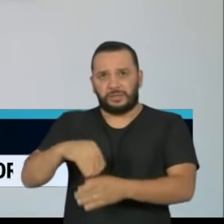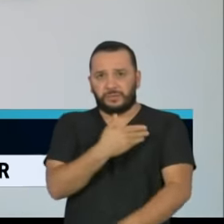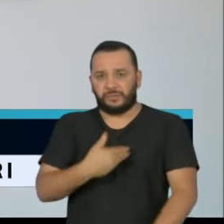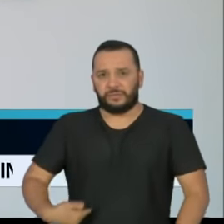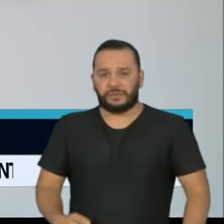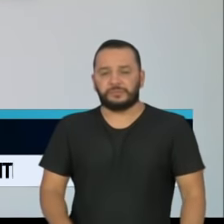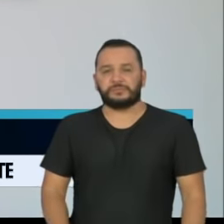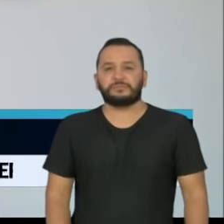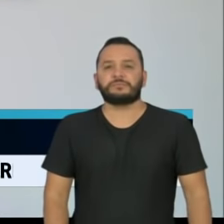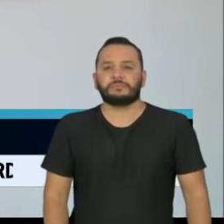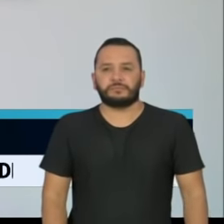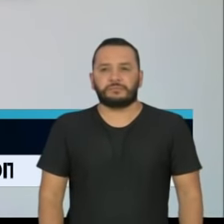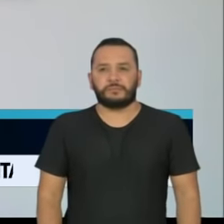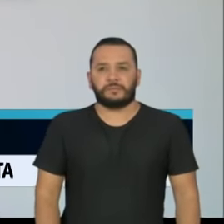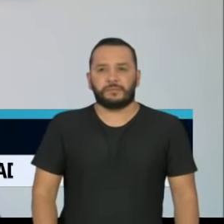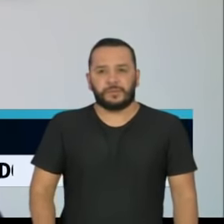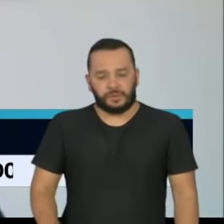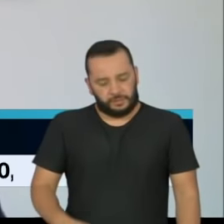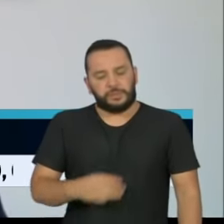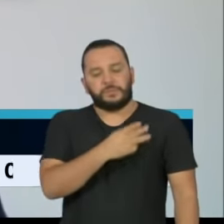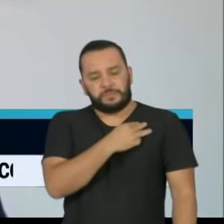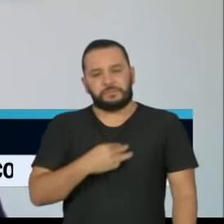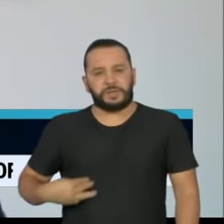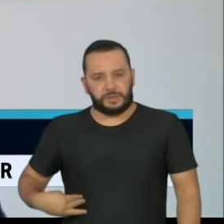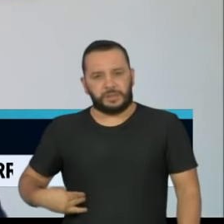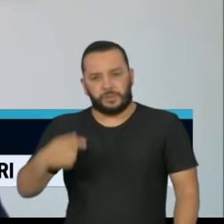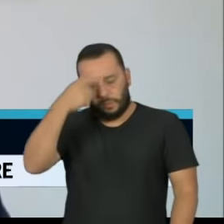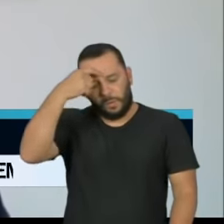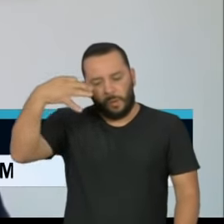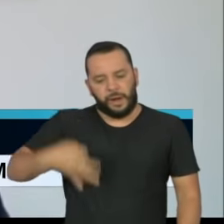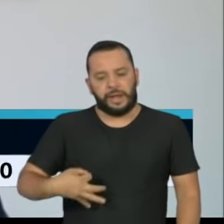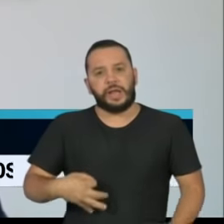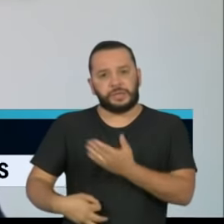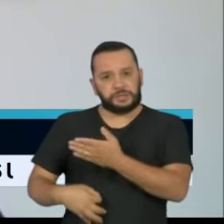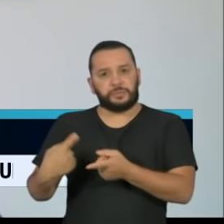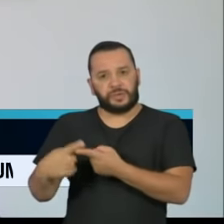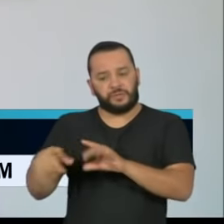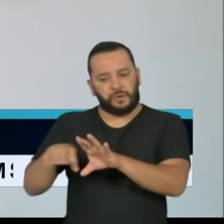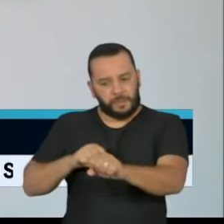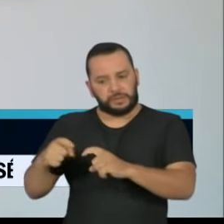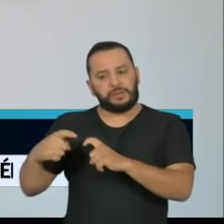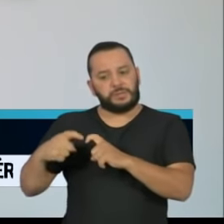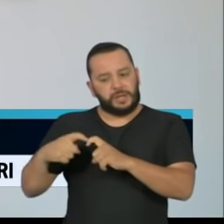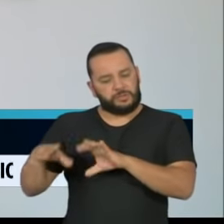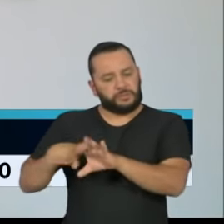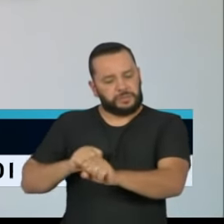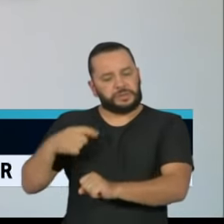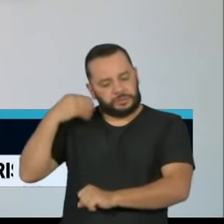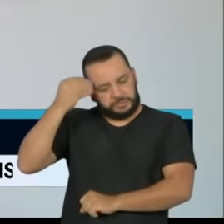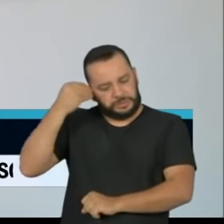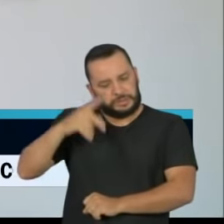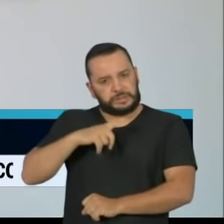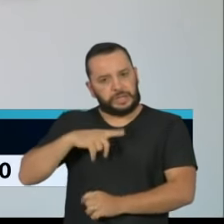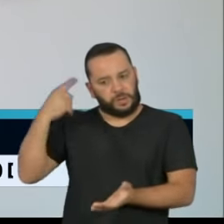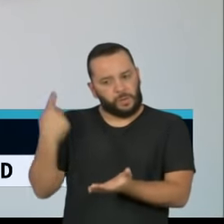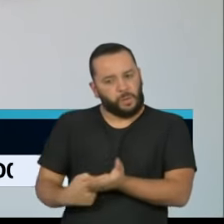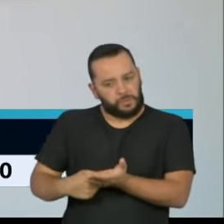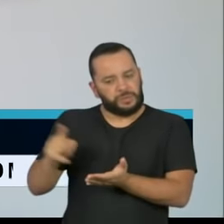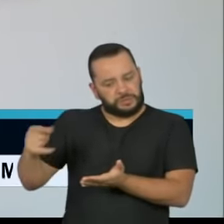O ministro Mandetta tem sido bastante coerente com a sua formação e com o seu compromisso assumido como